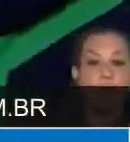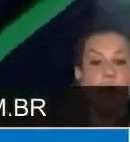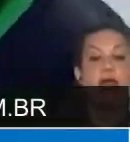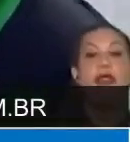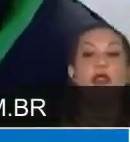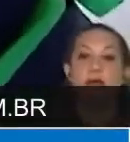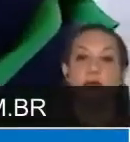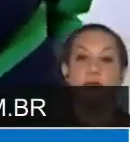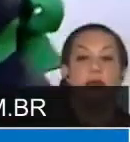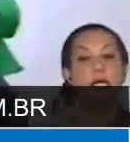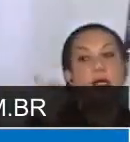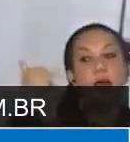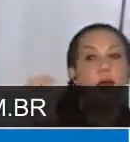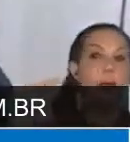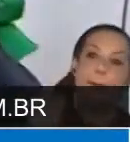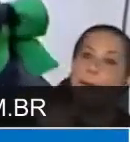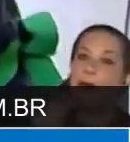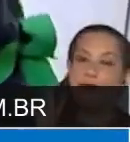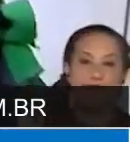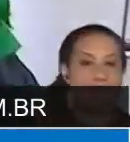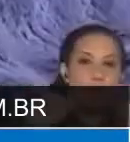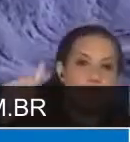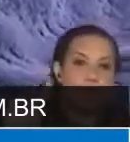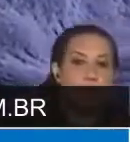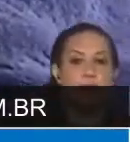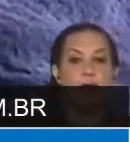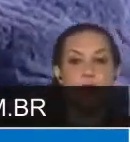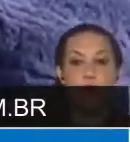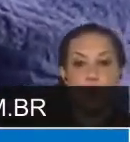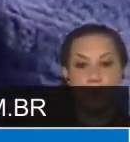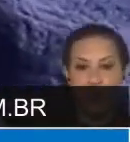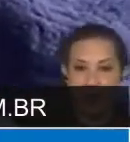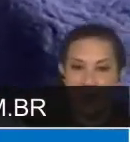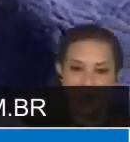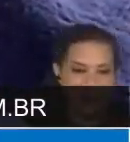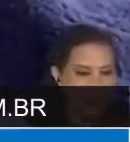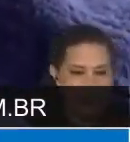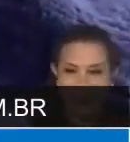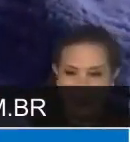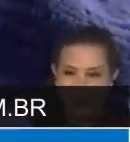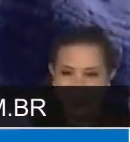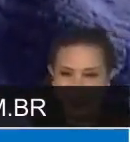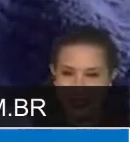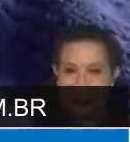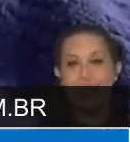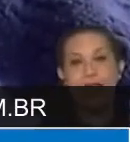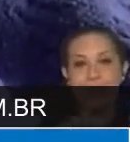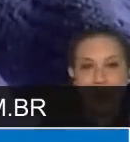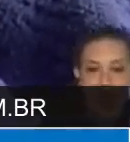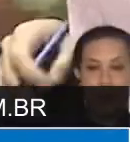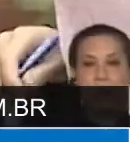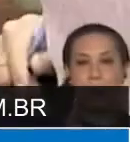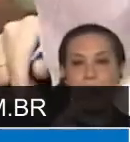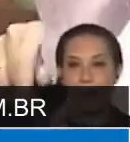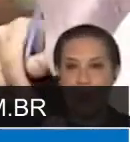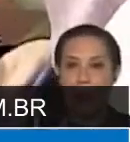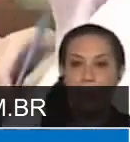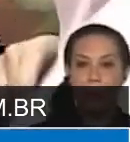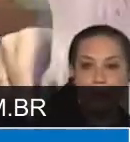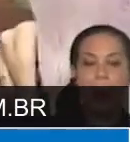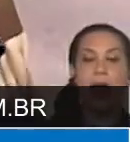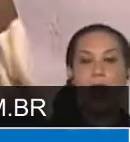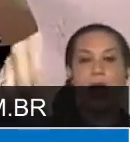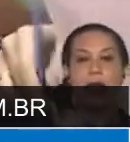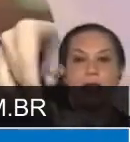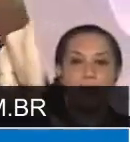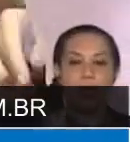aí, ó, trabalhando, como essa moça aí que aparece nas imagens, trabalhando muito para conseguir o suado dinheirinho do dia a